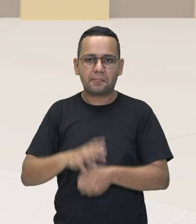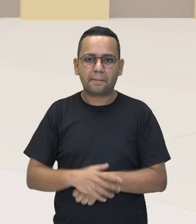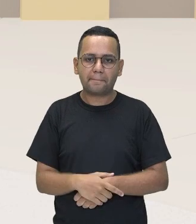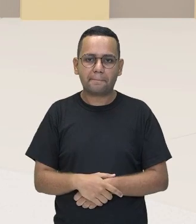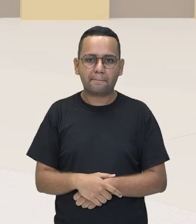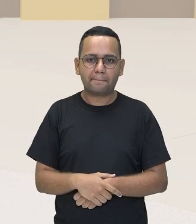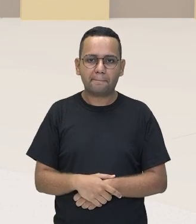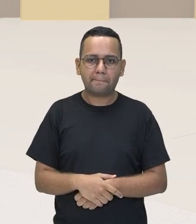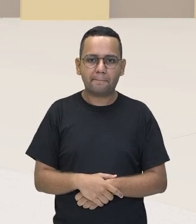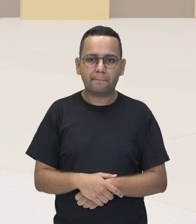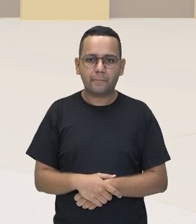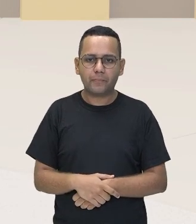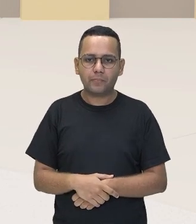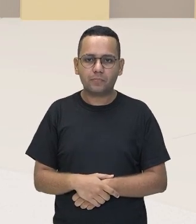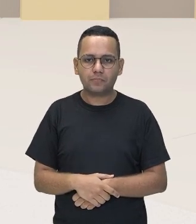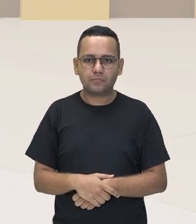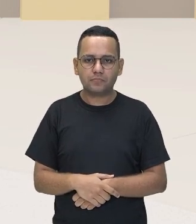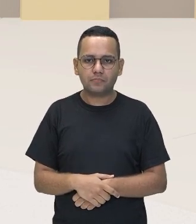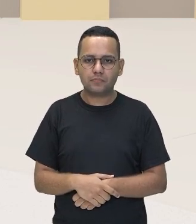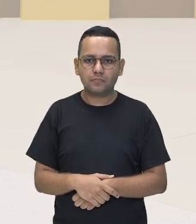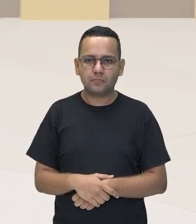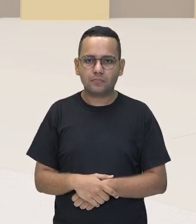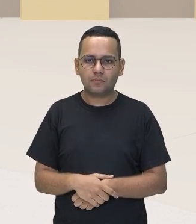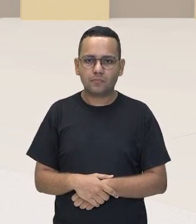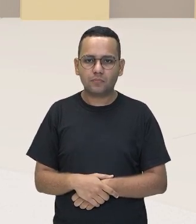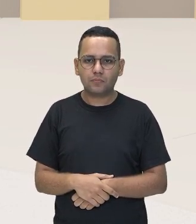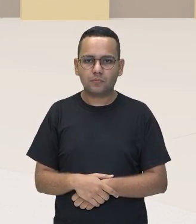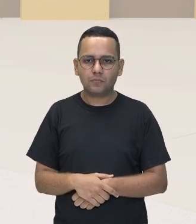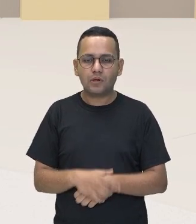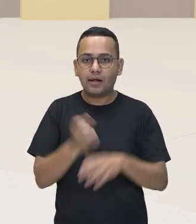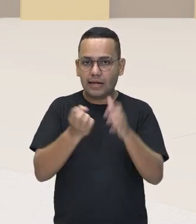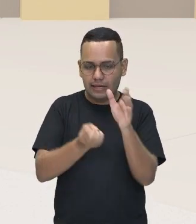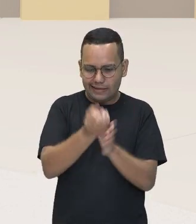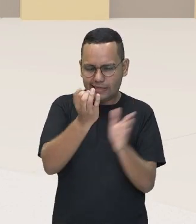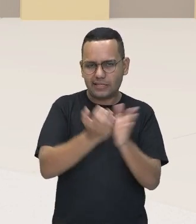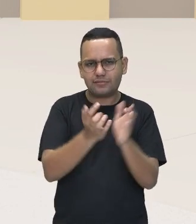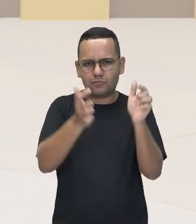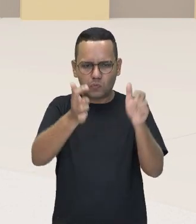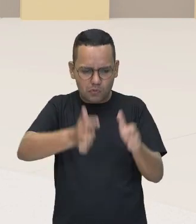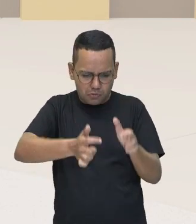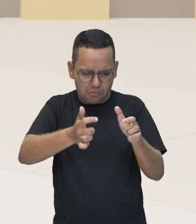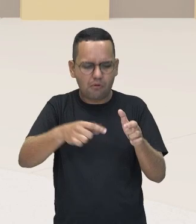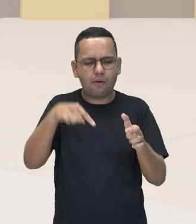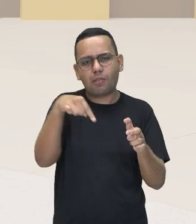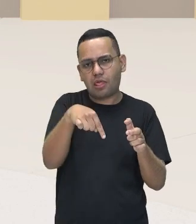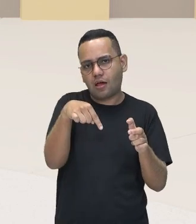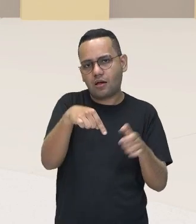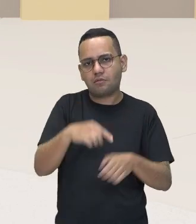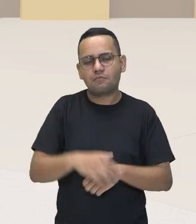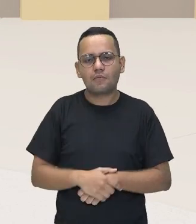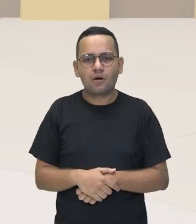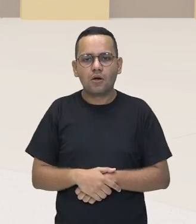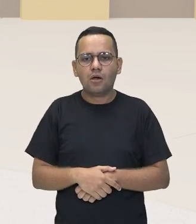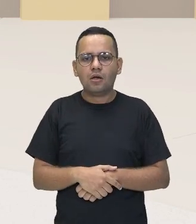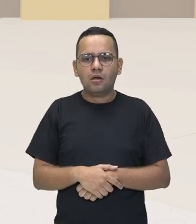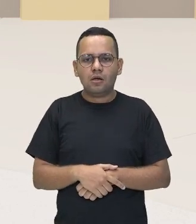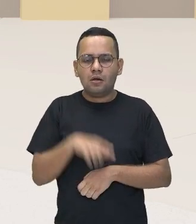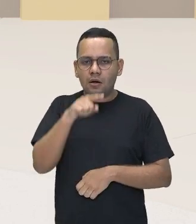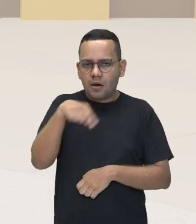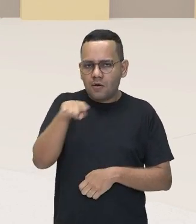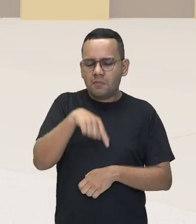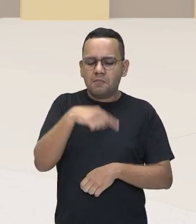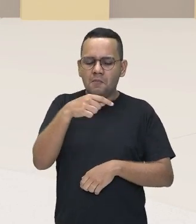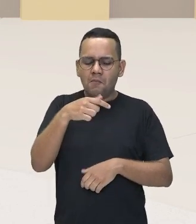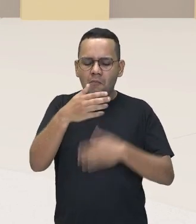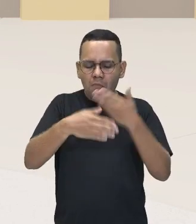expor, então, aí o quê? A tua comunidade, aquilo que você traz e que muitas vezes a gente não conhece.